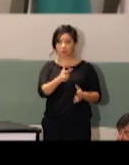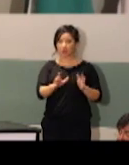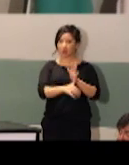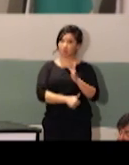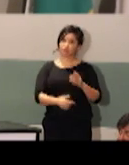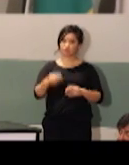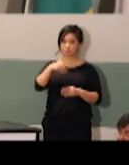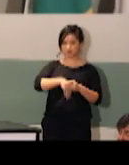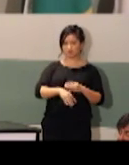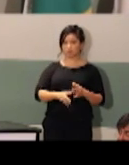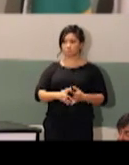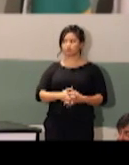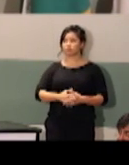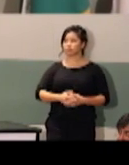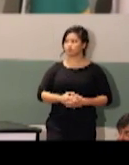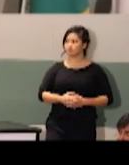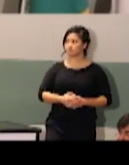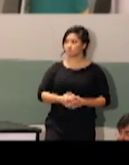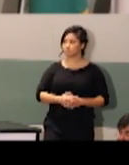candidato.